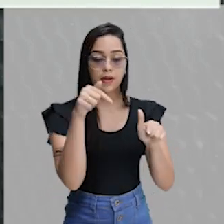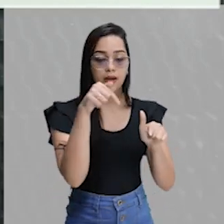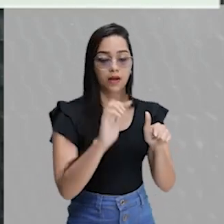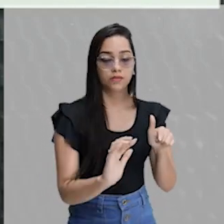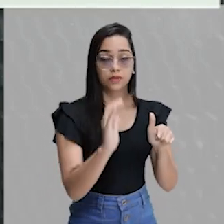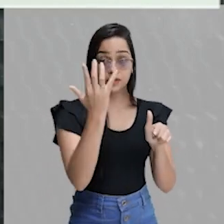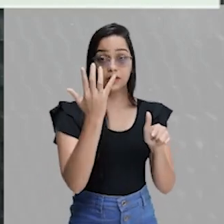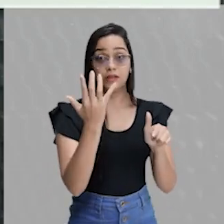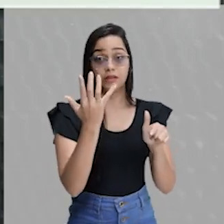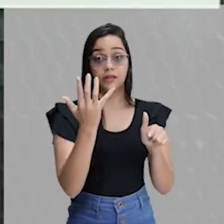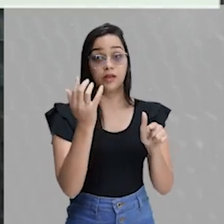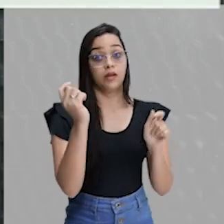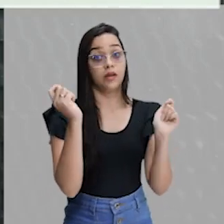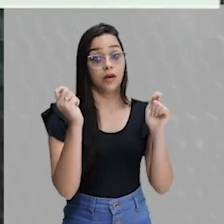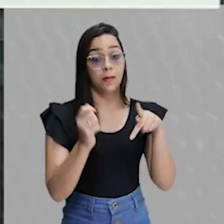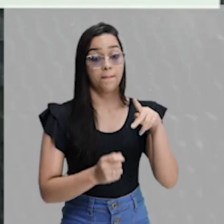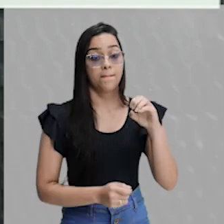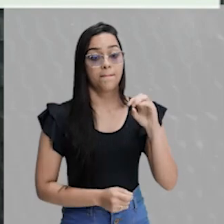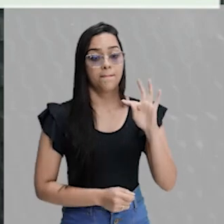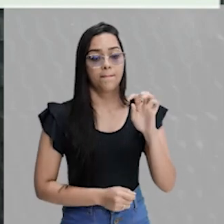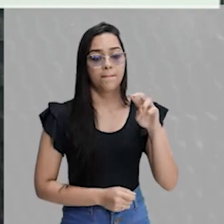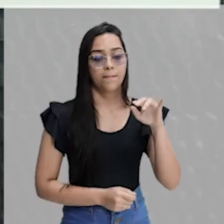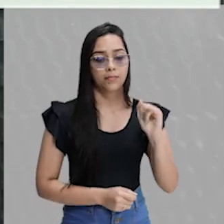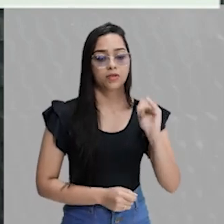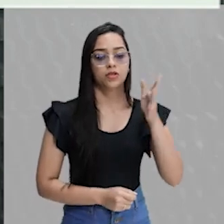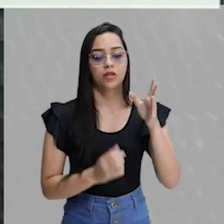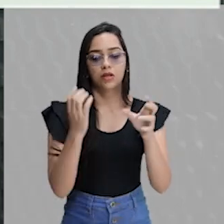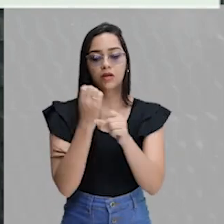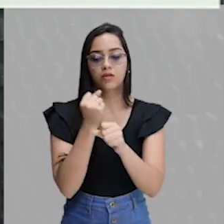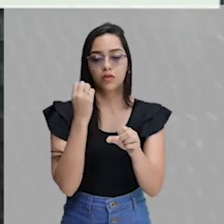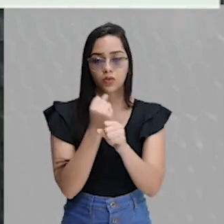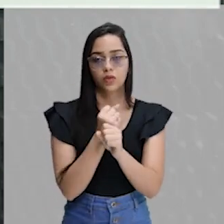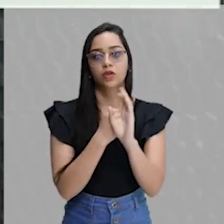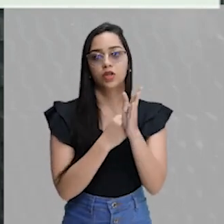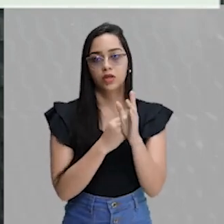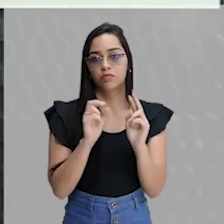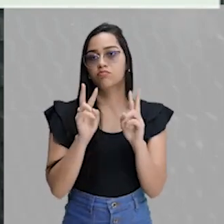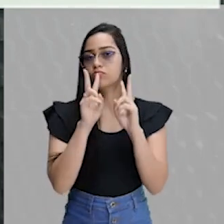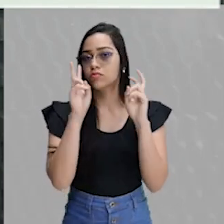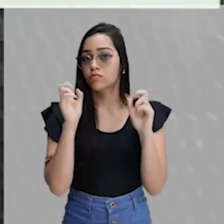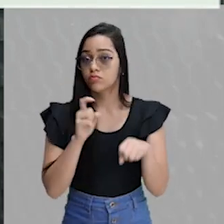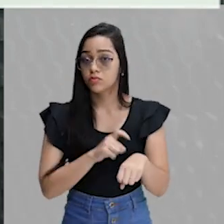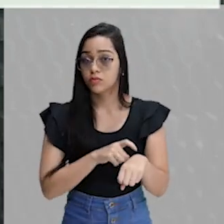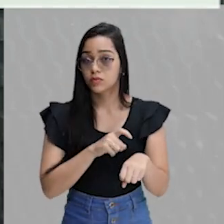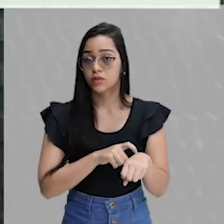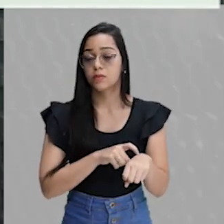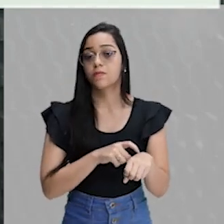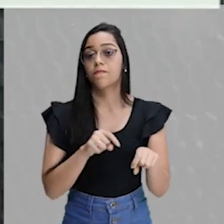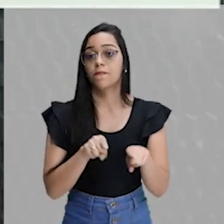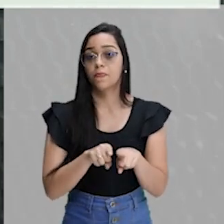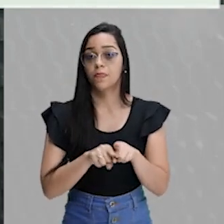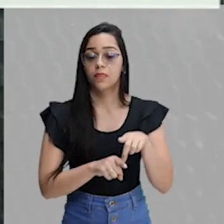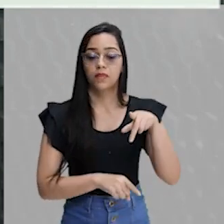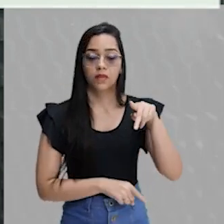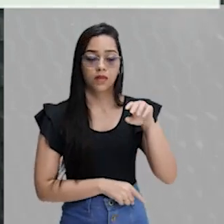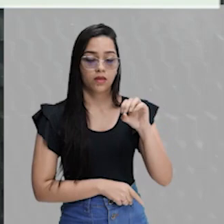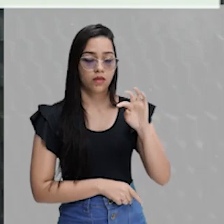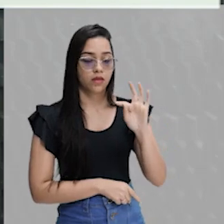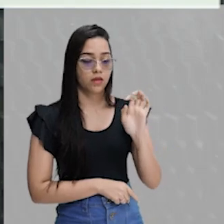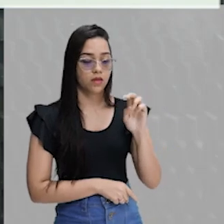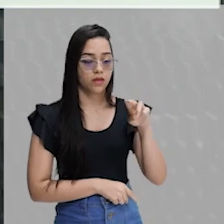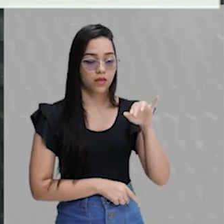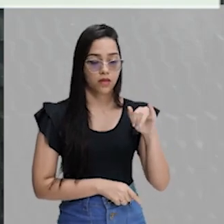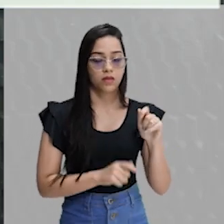realizado. Tanto é que potência nós calculamos, né, como um trabalho sobre tempo. Certo? Além disso, a potência também pode